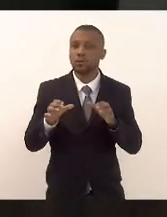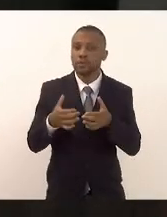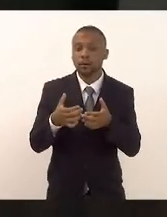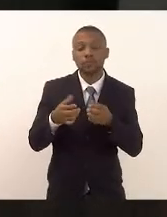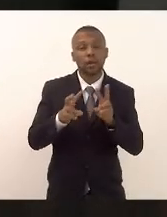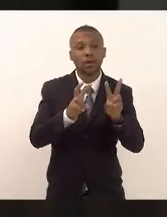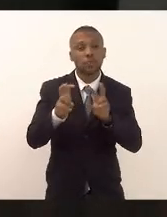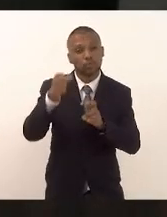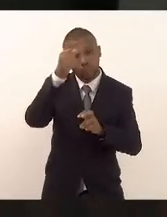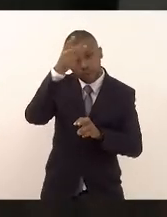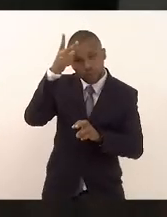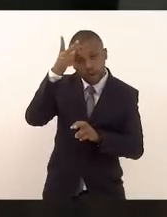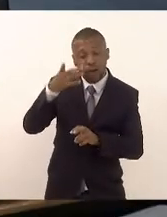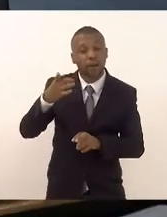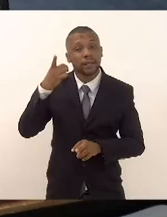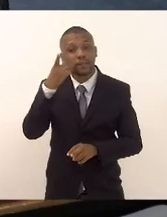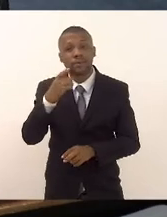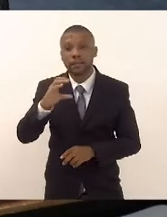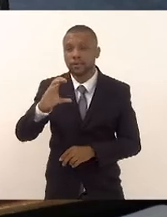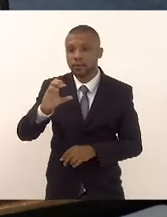Carlos Macedo.